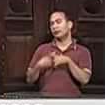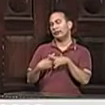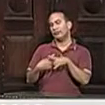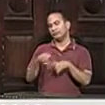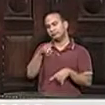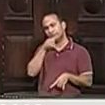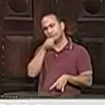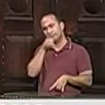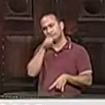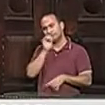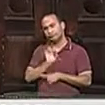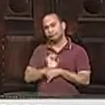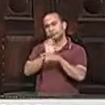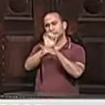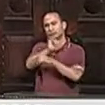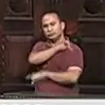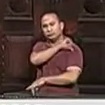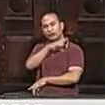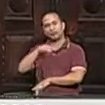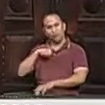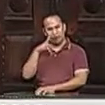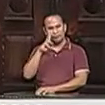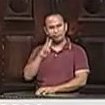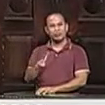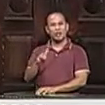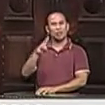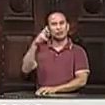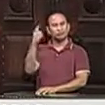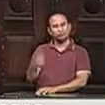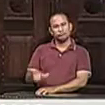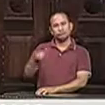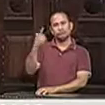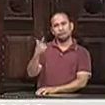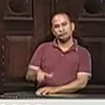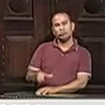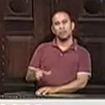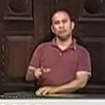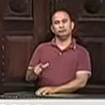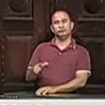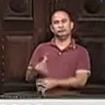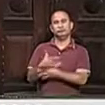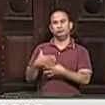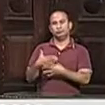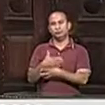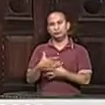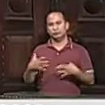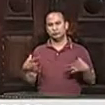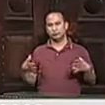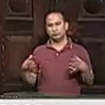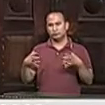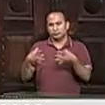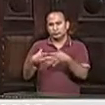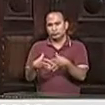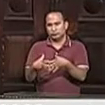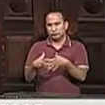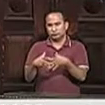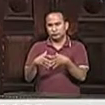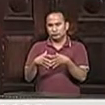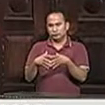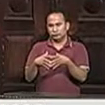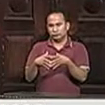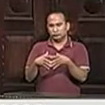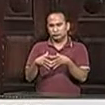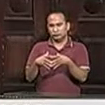Rio de Janeiro, a gente tem visto, e isso se repete em diferentes cidades, que uma parcela dos governantes só